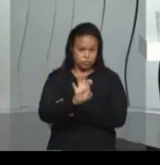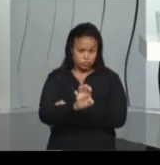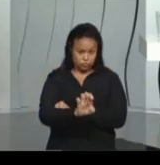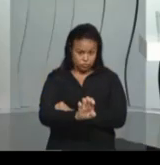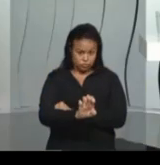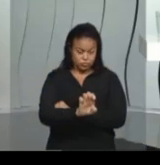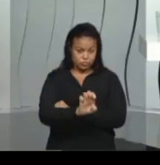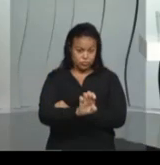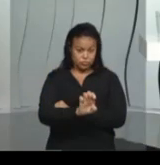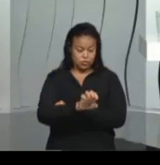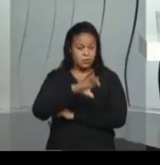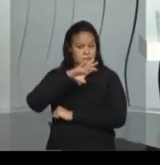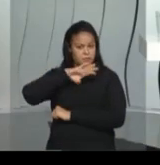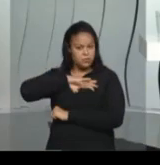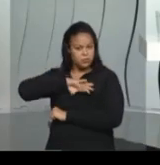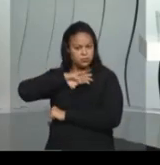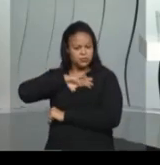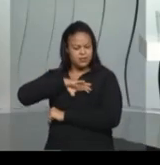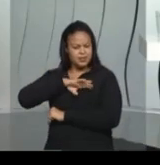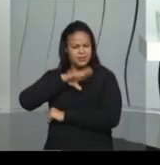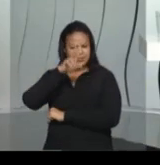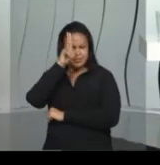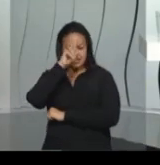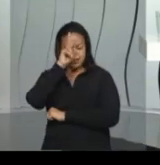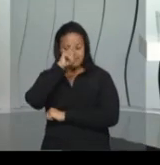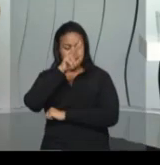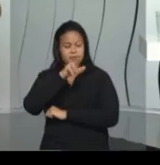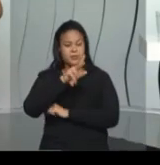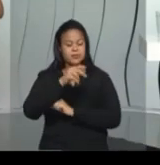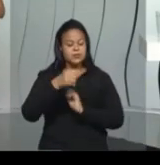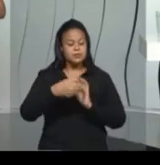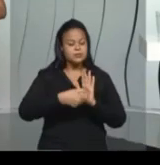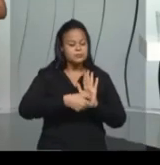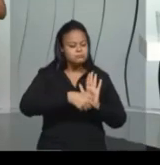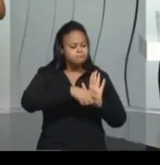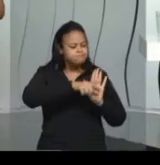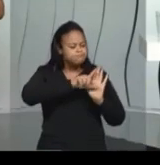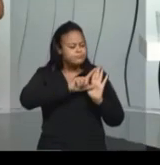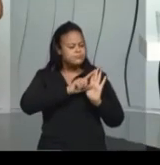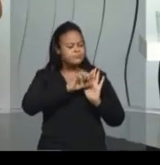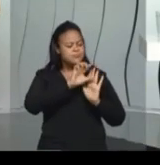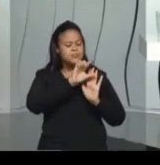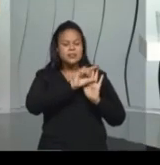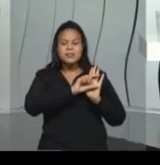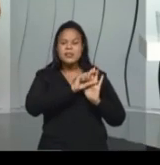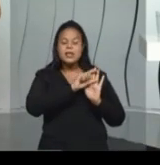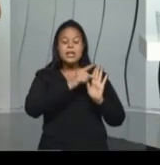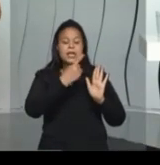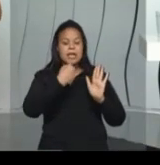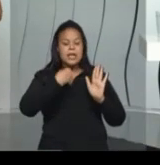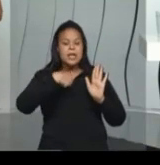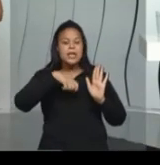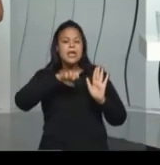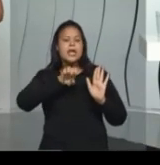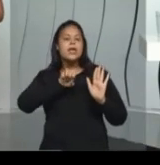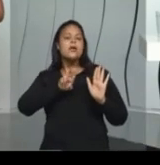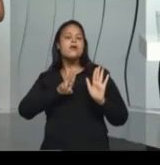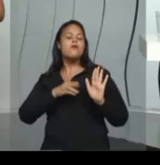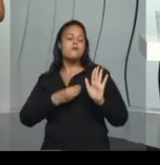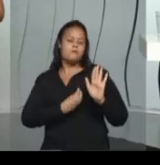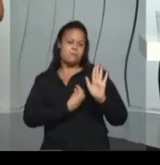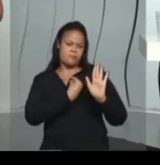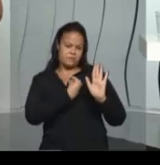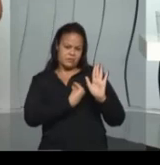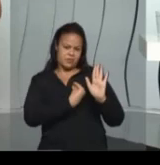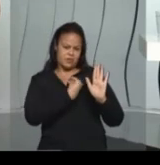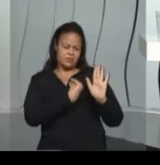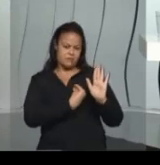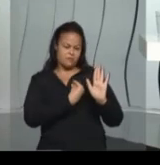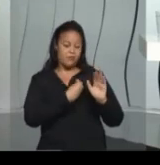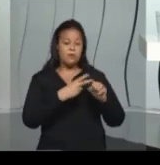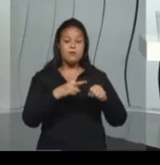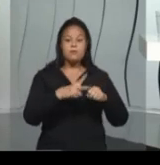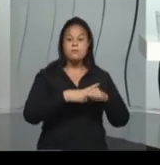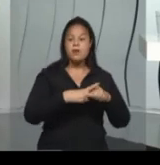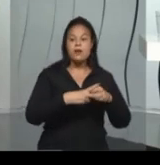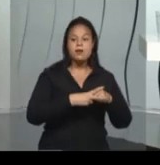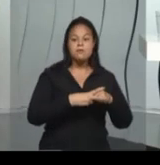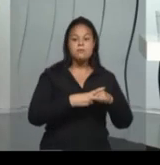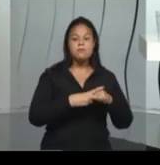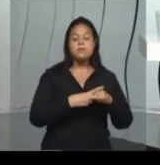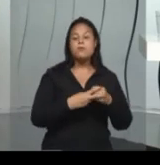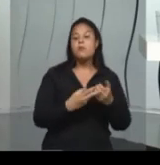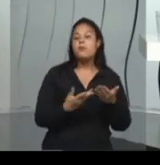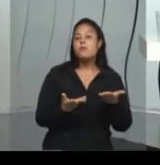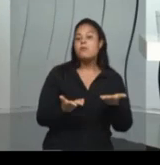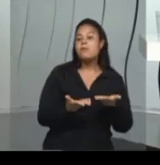se apresenta, ela fala, olha, eu vivo, tá? O verbo está no presente. Mas em alguns momentos ela tem